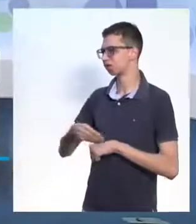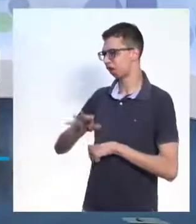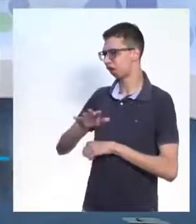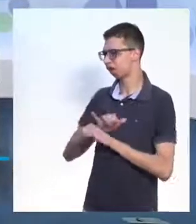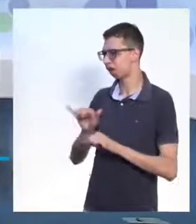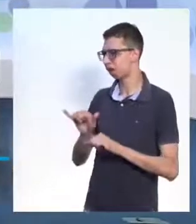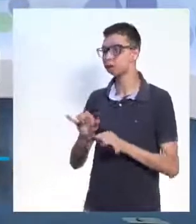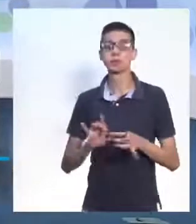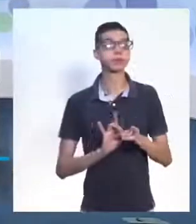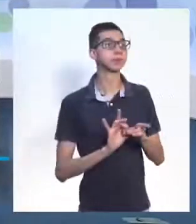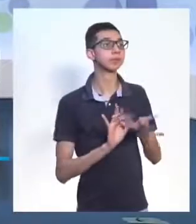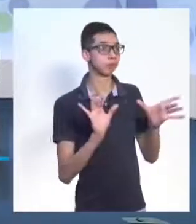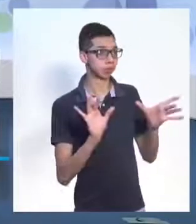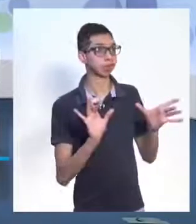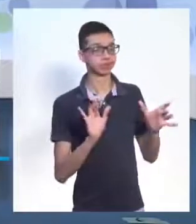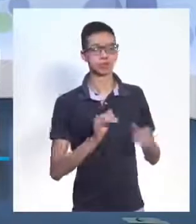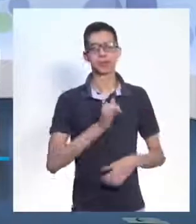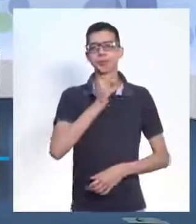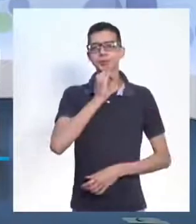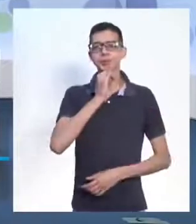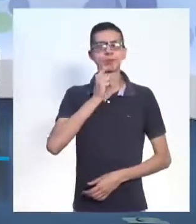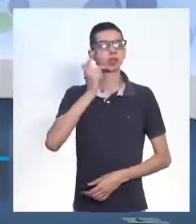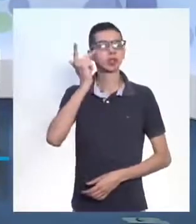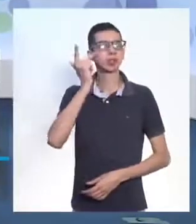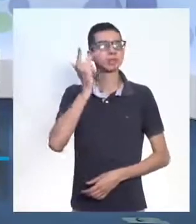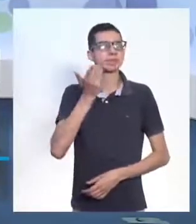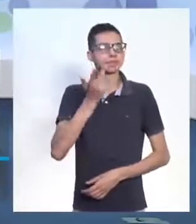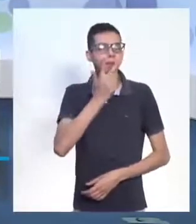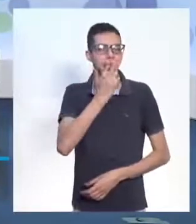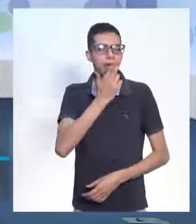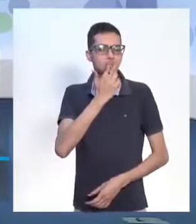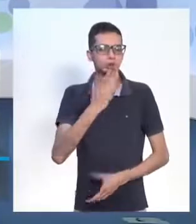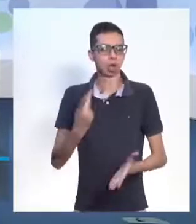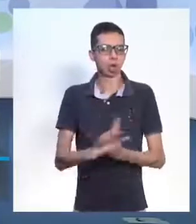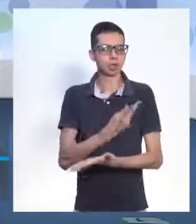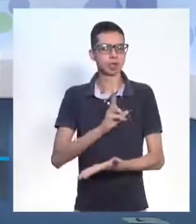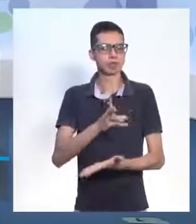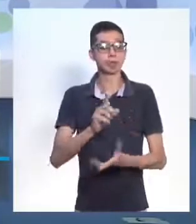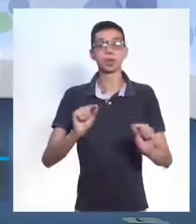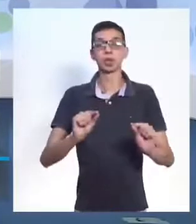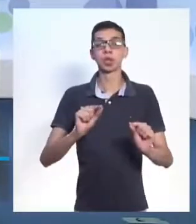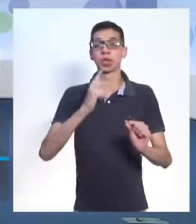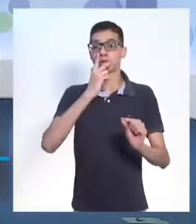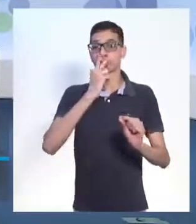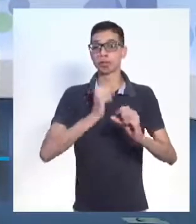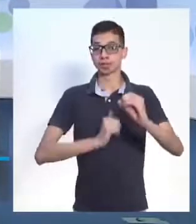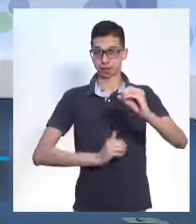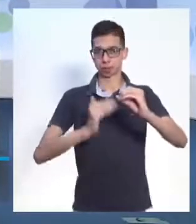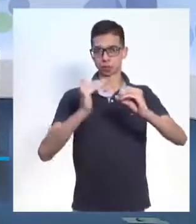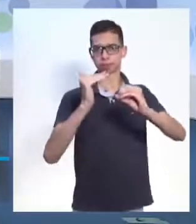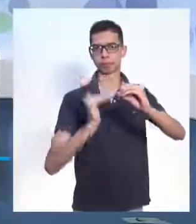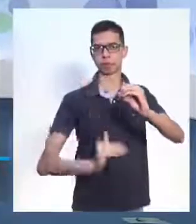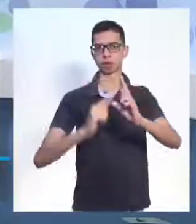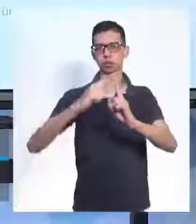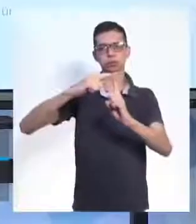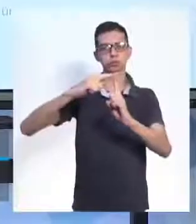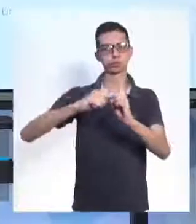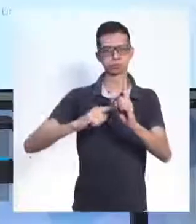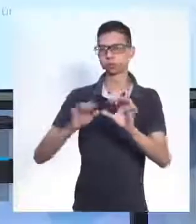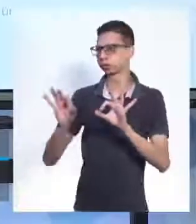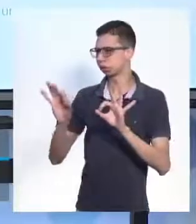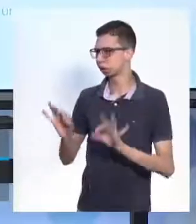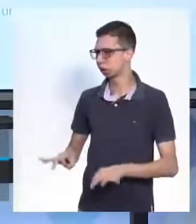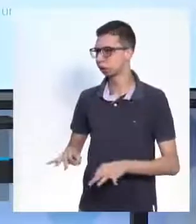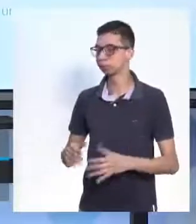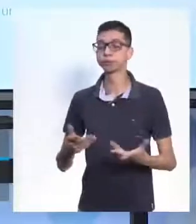dar. Normalmente, o que acontece? Essa temperatura ela vai baixar a níveis inferiores ao zero, é isso? É o